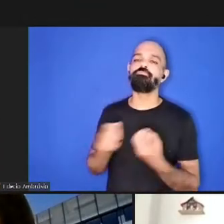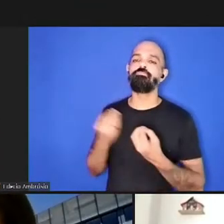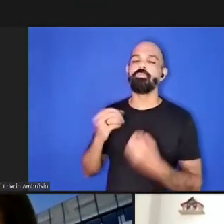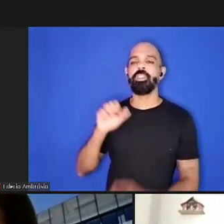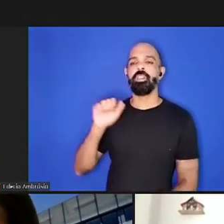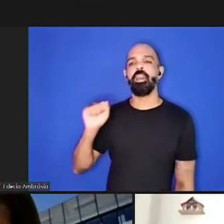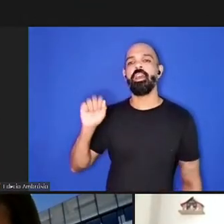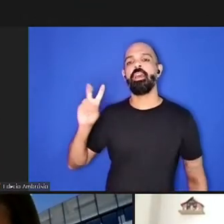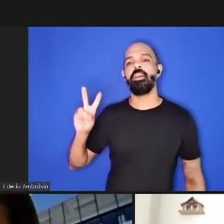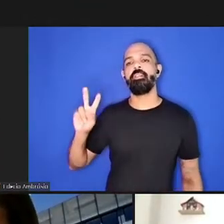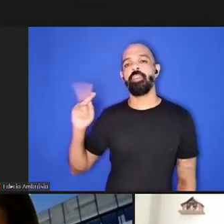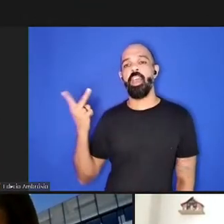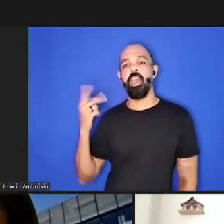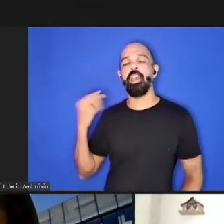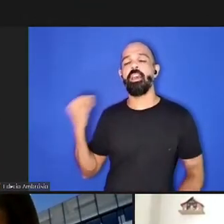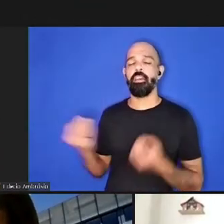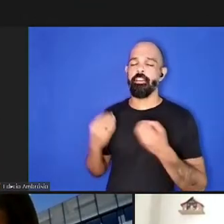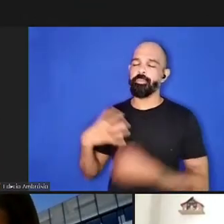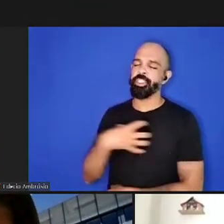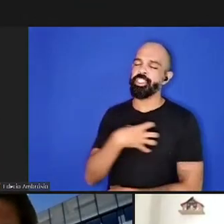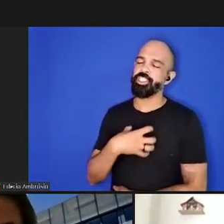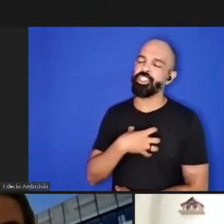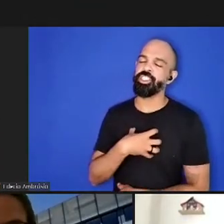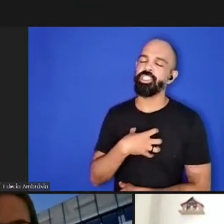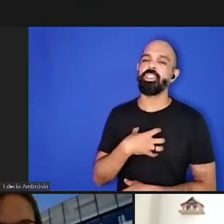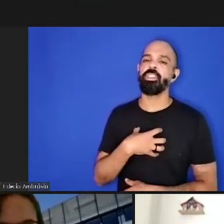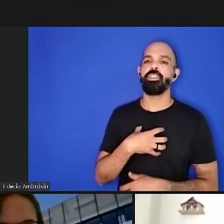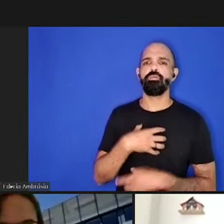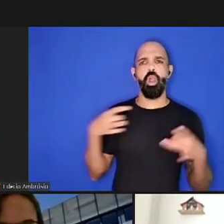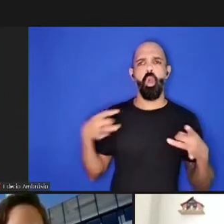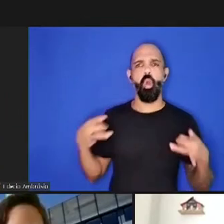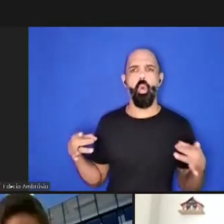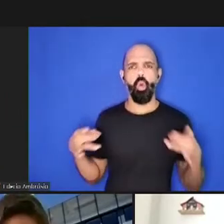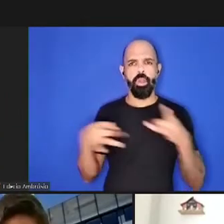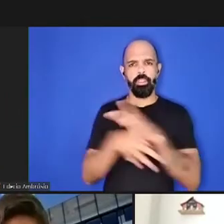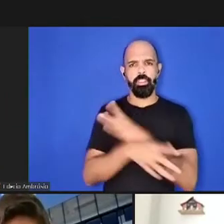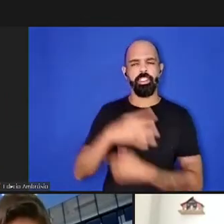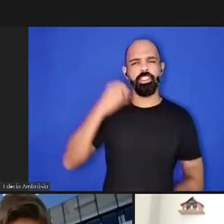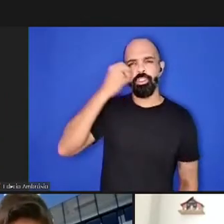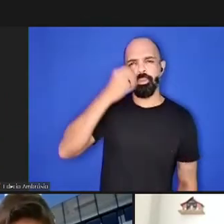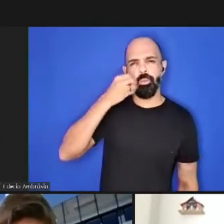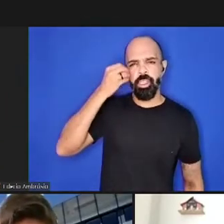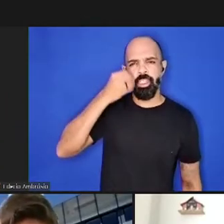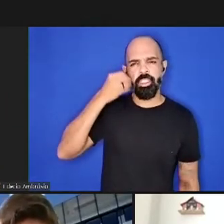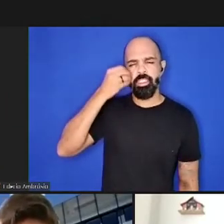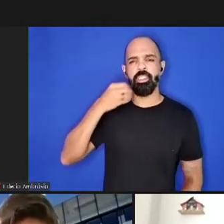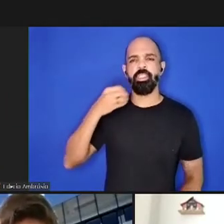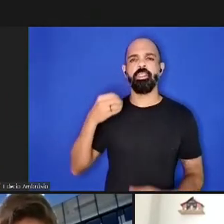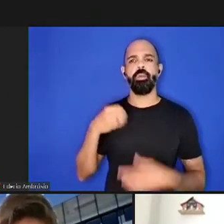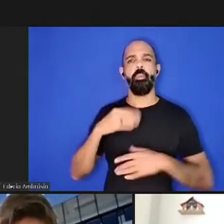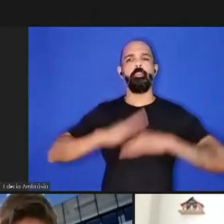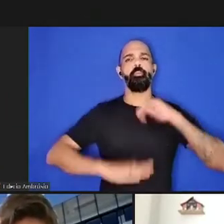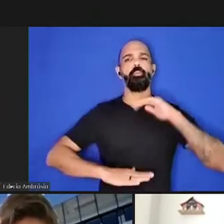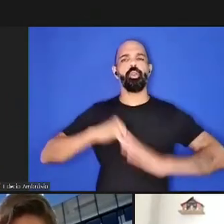no sentido da consolidação da experiência de profissional, né, um